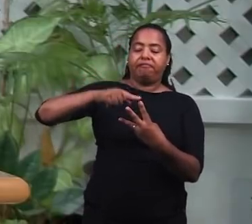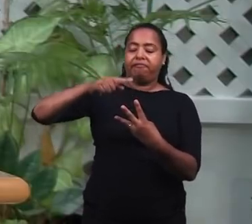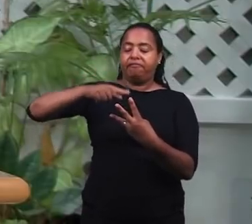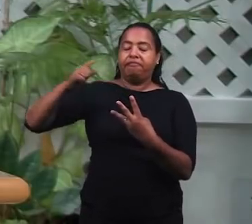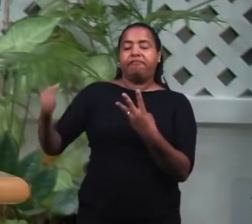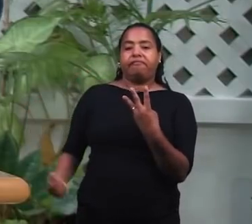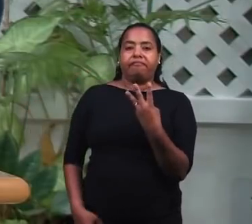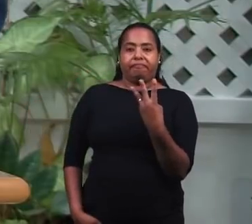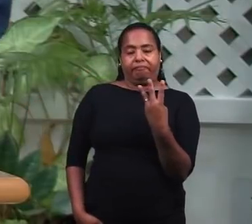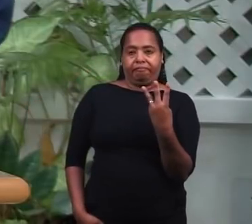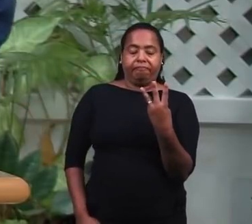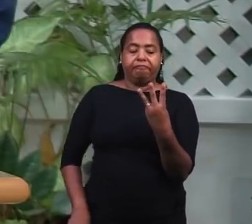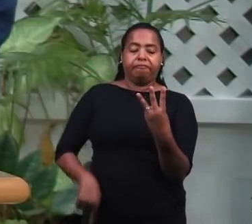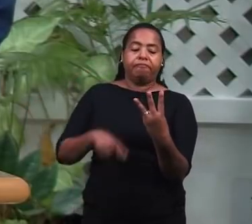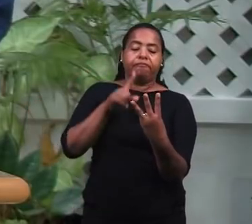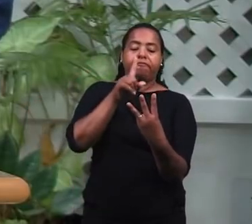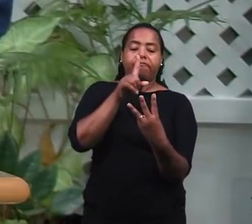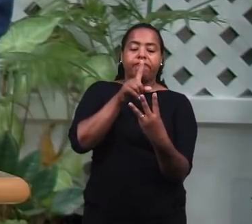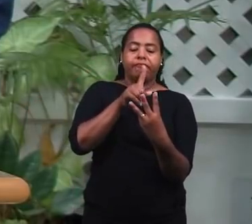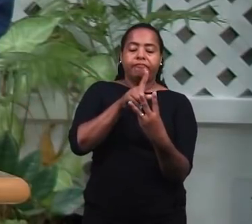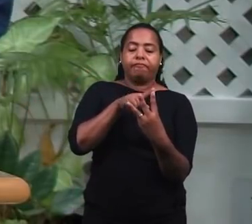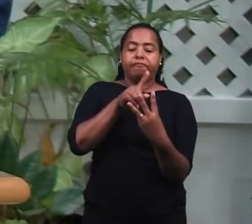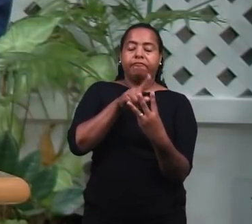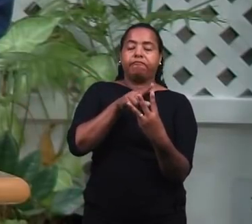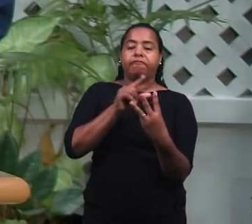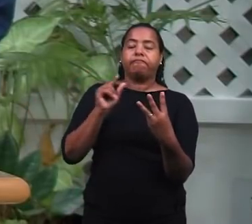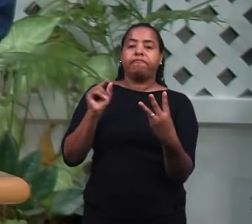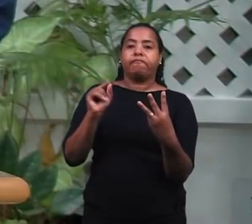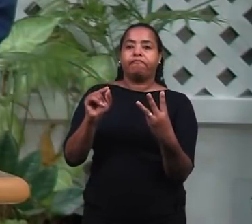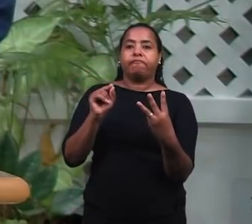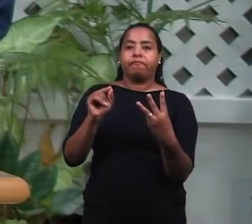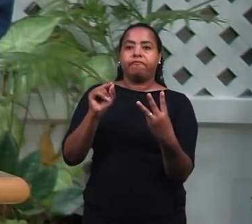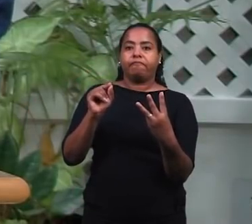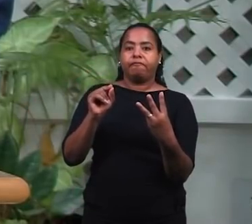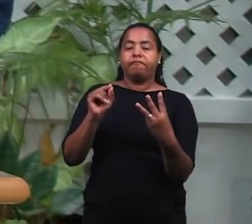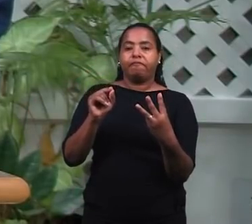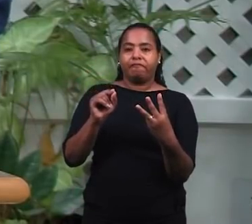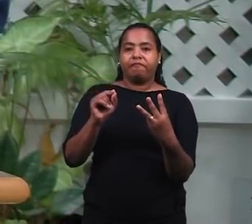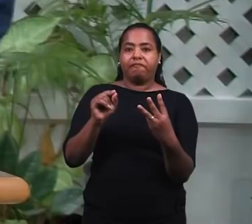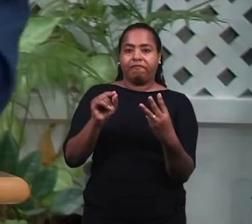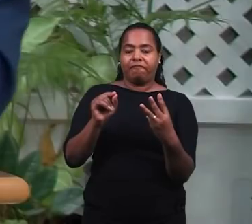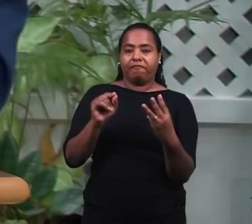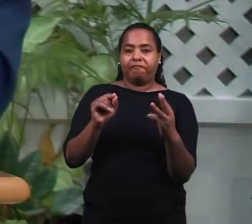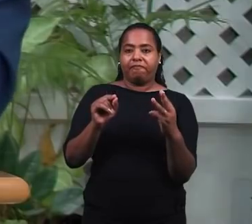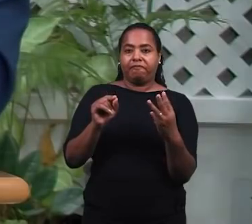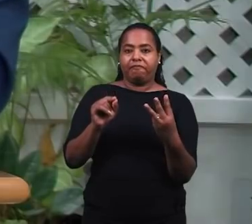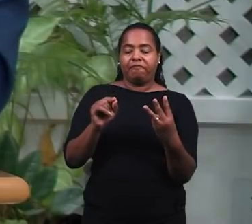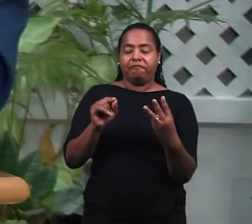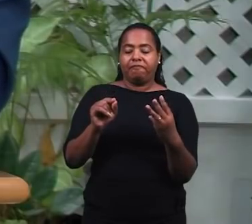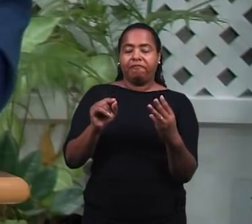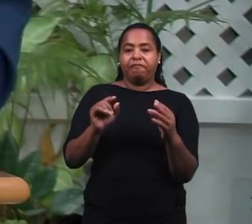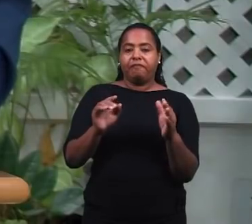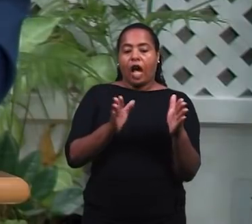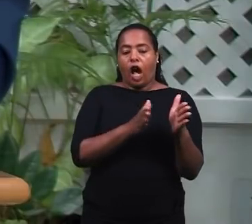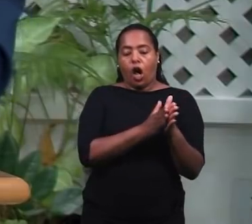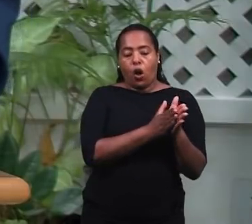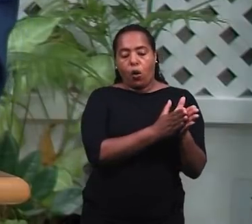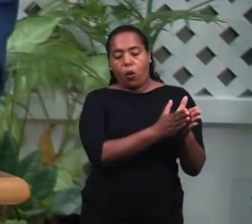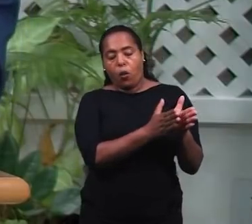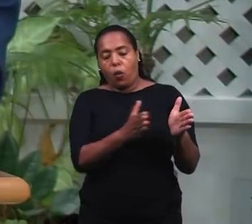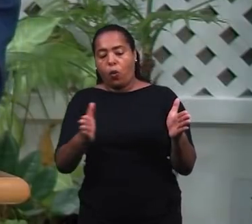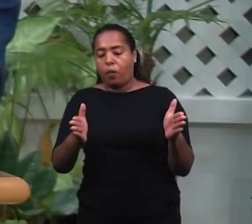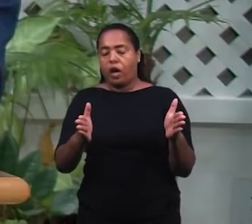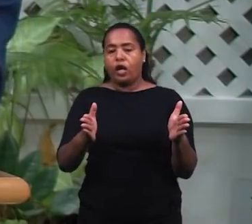dispensações. A primeira dispensação, medida de 2000